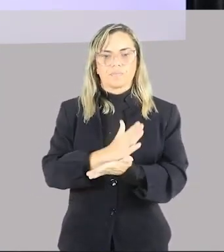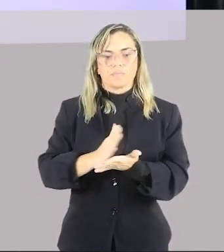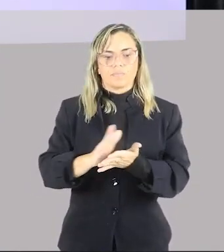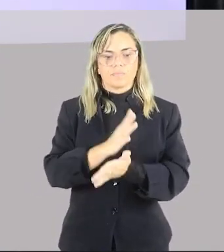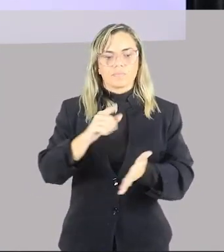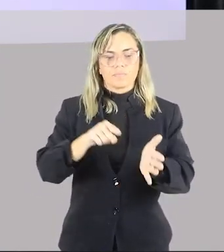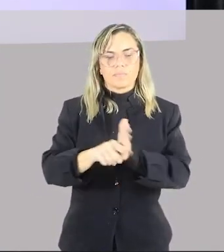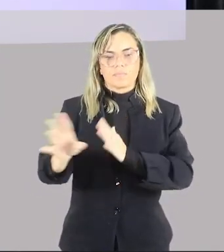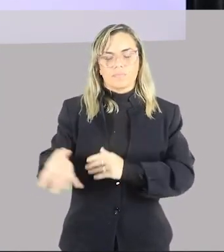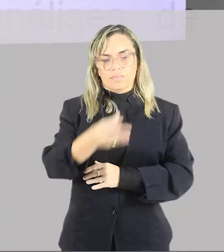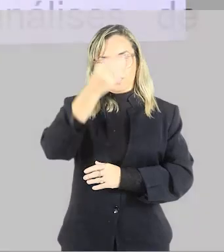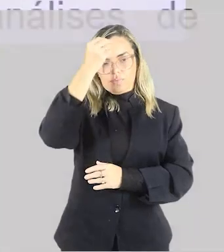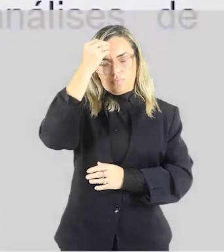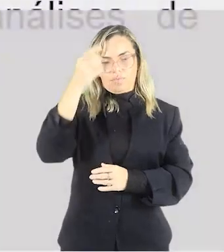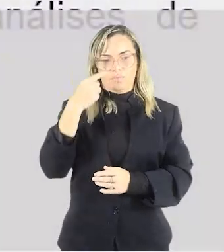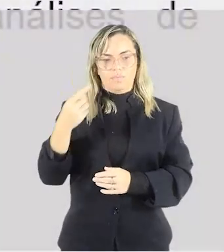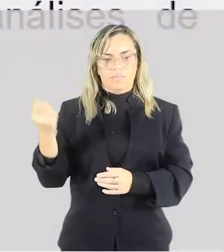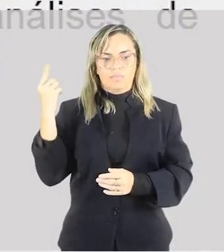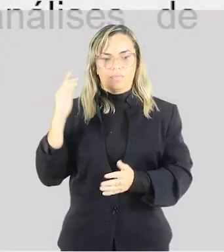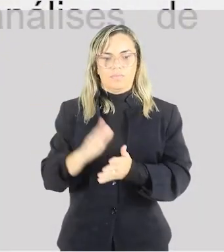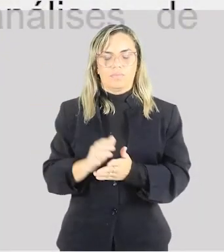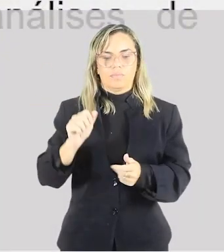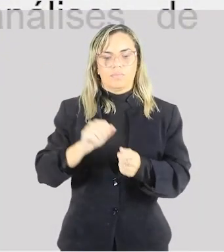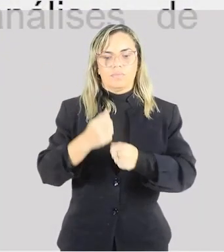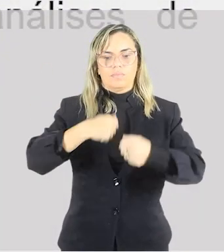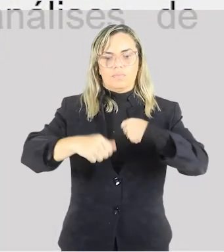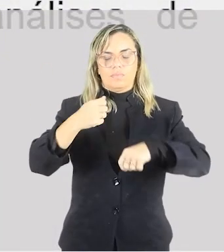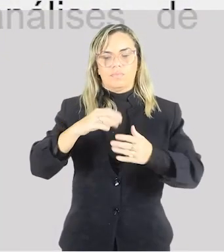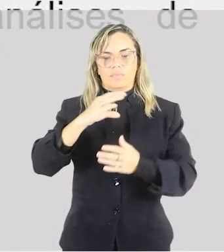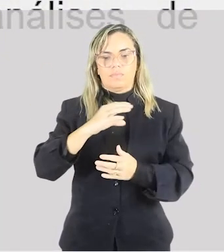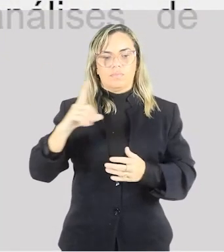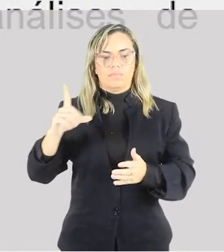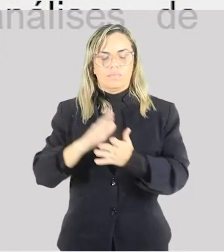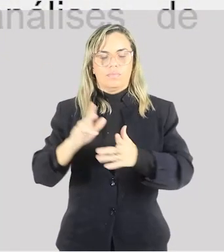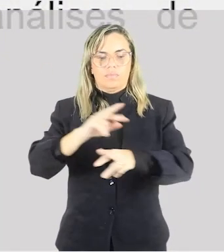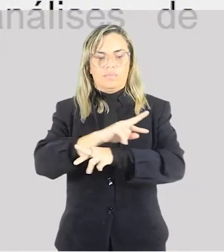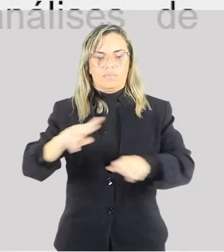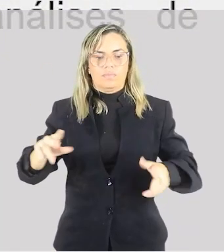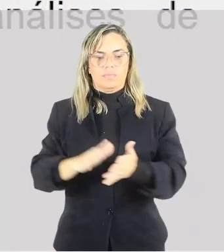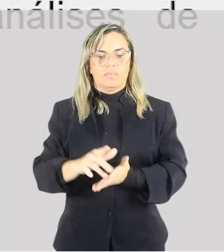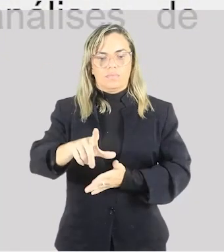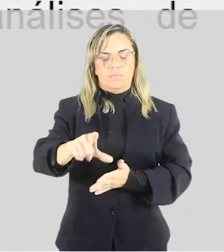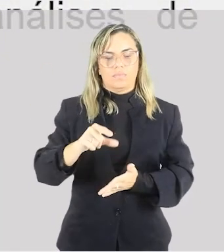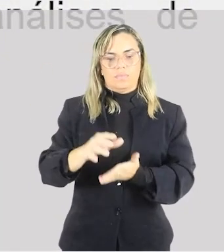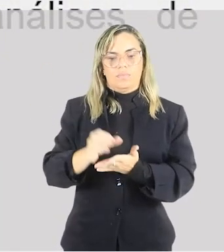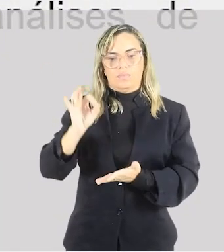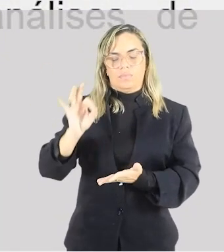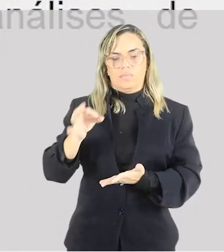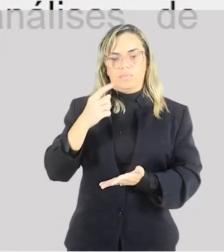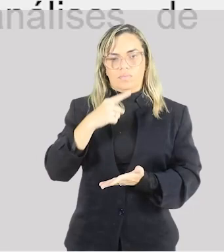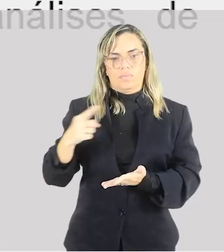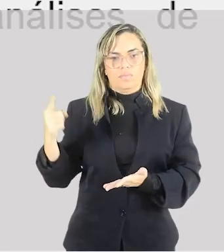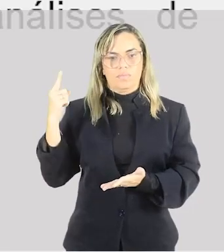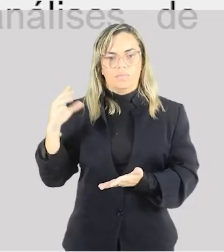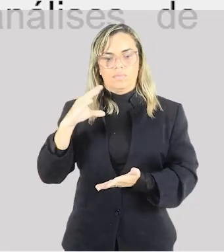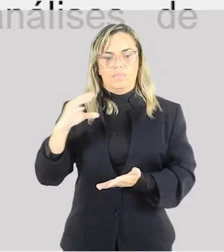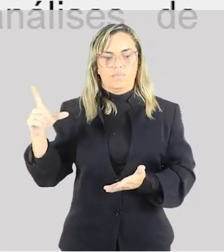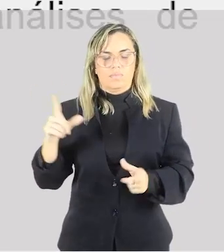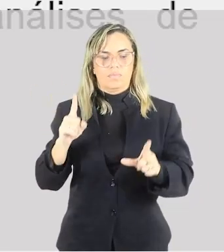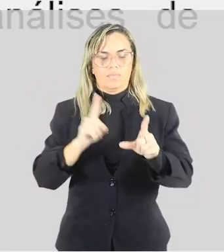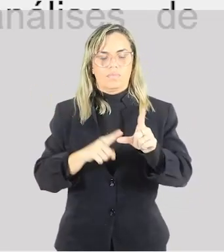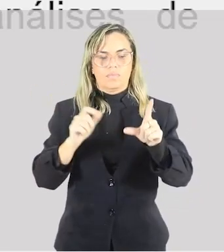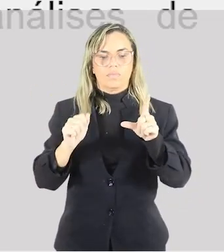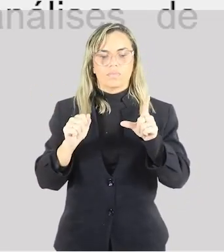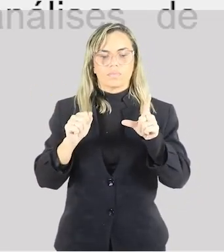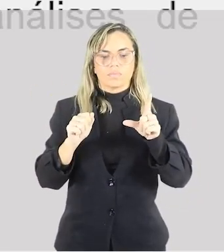para a gente fixar: o ato pode ser classificado de diversas maneiras, marque a alternativa correta sobre essa classificação. Os